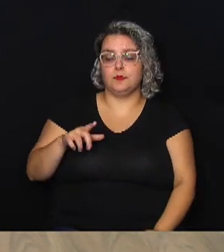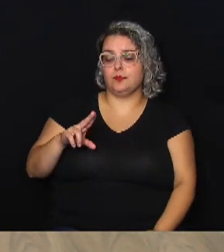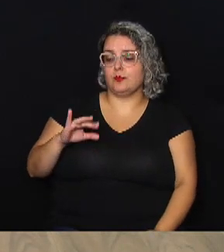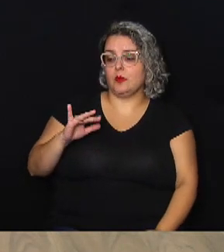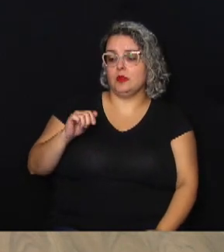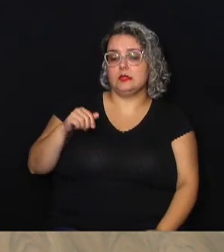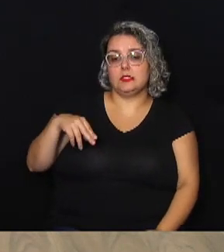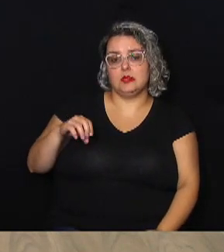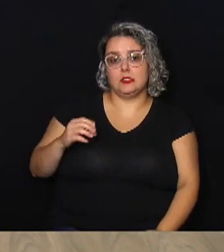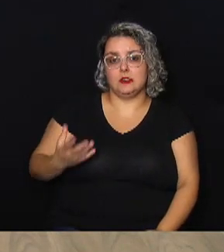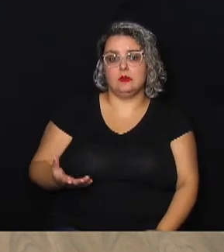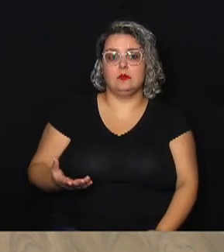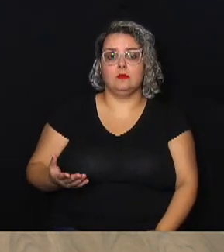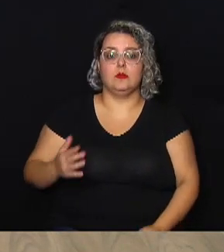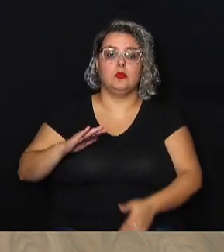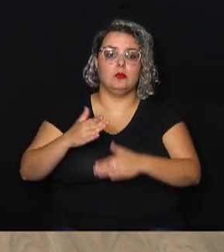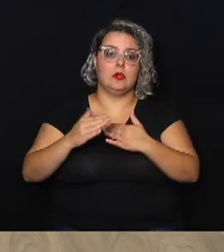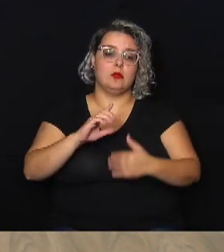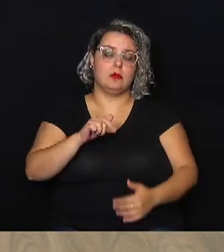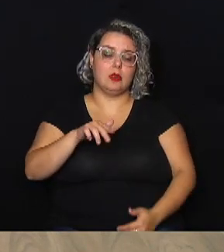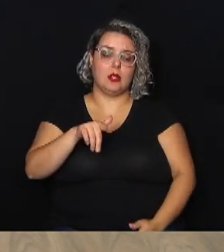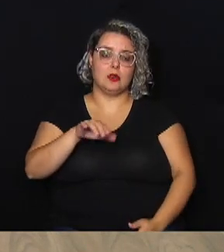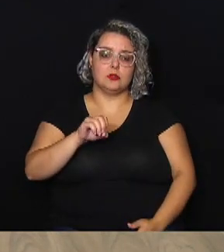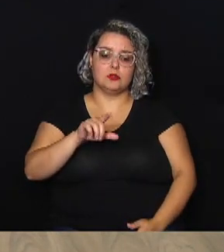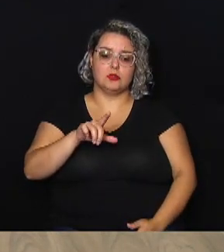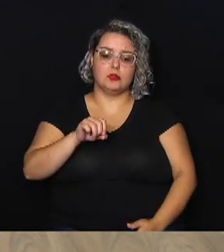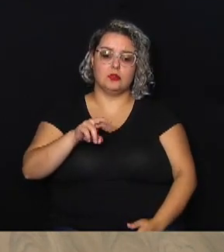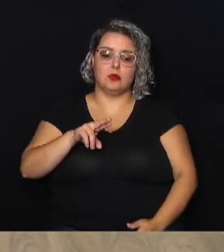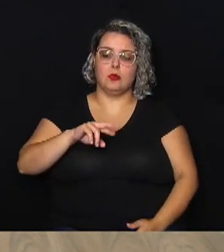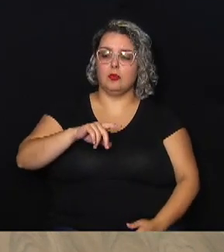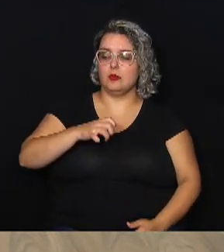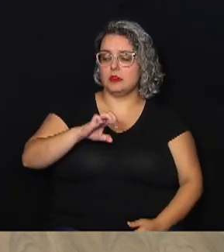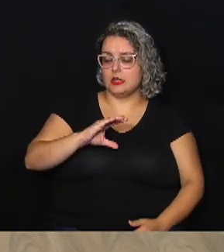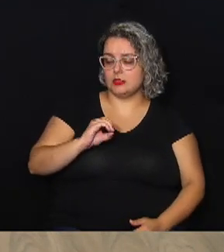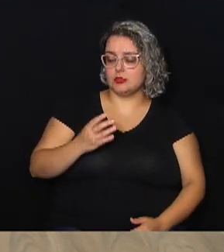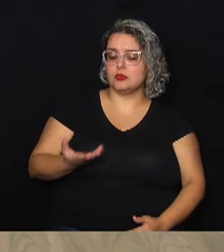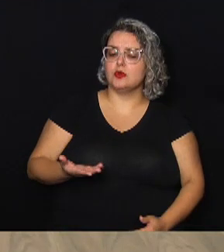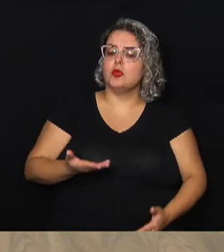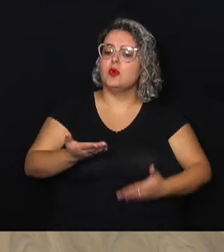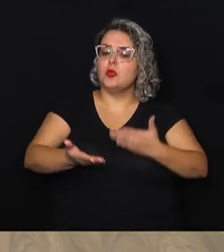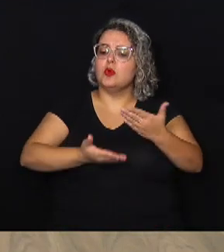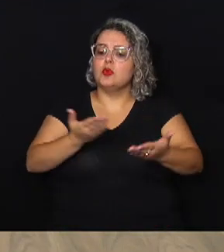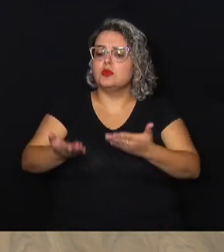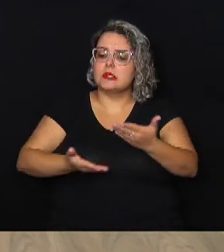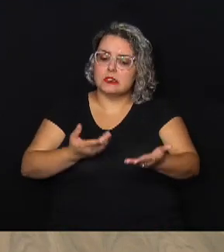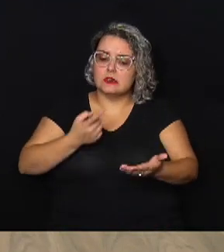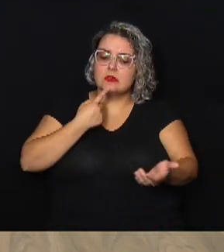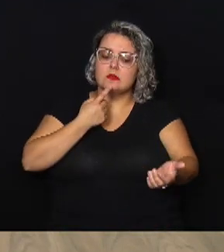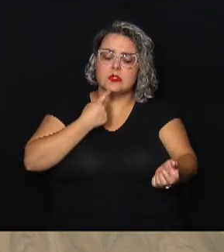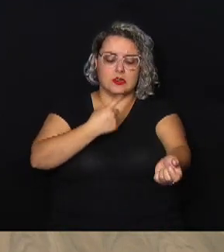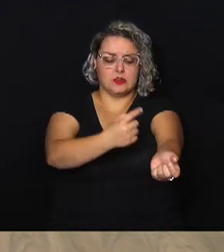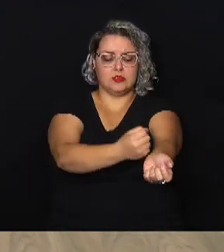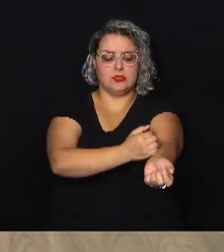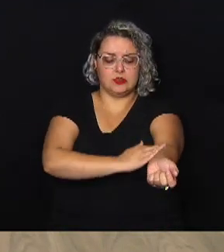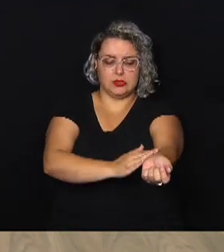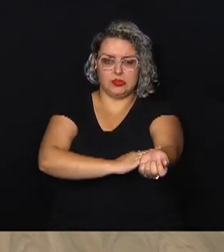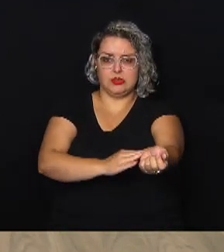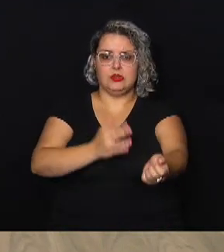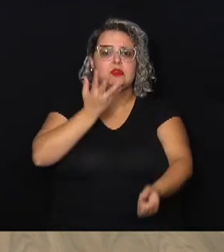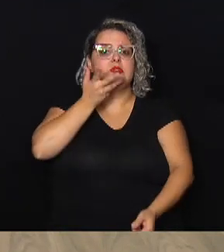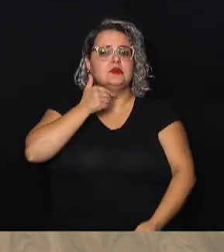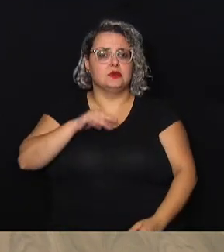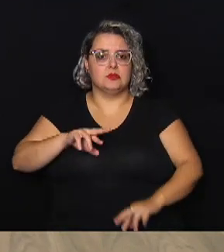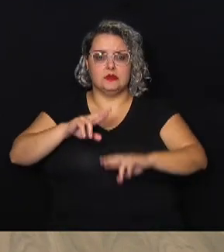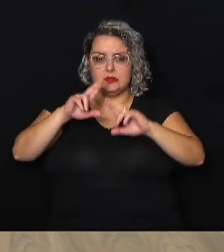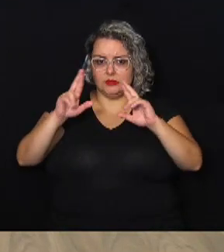bairro Carlos Lourenço. O tratamento de leucemia em crianças é diferente dos adultos?